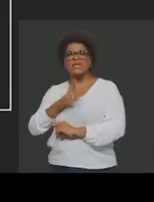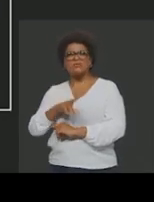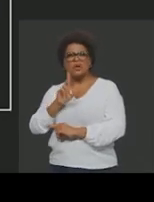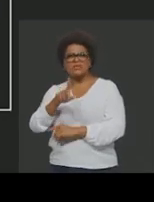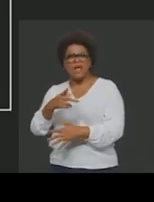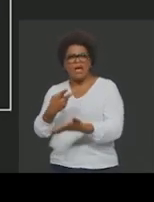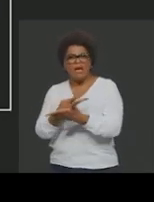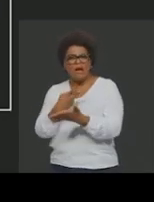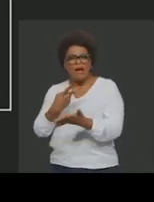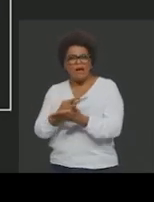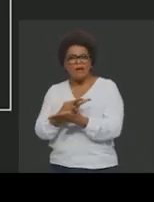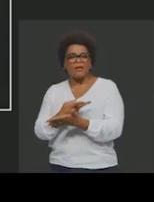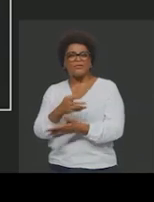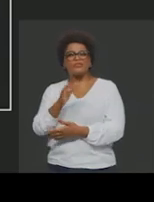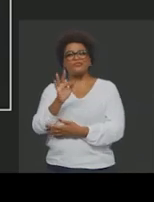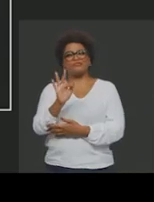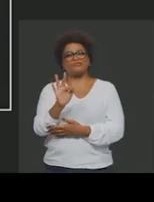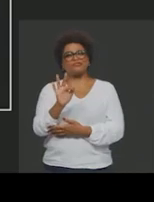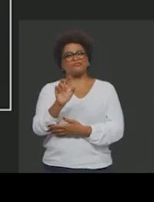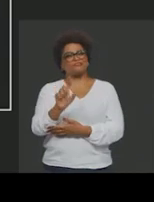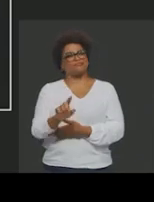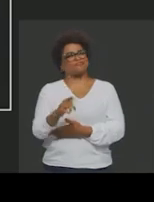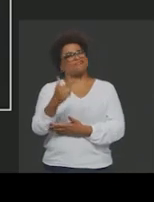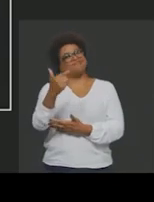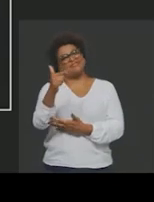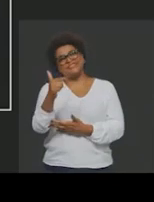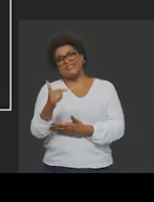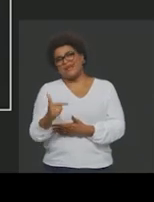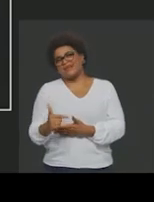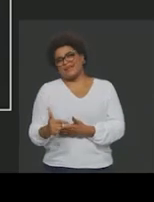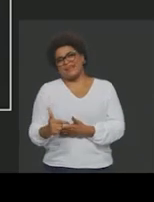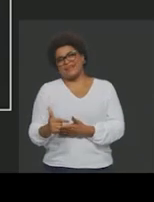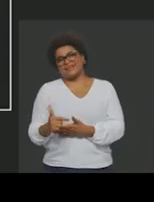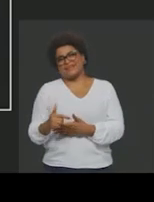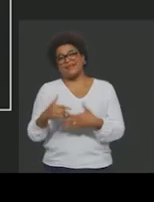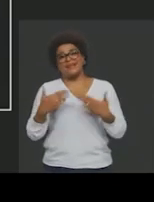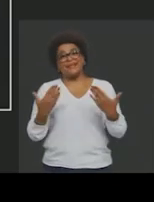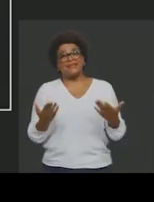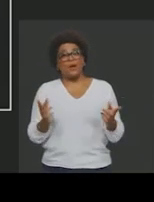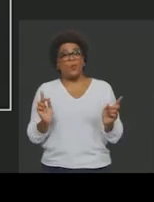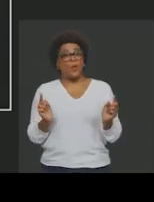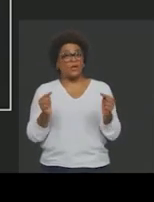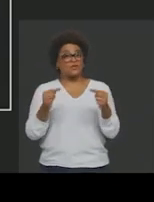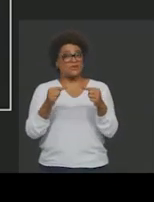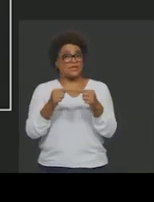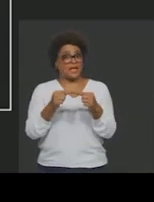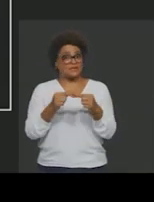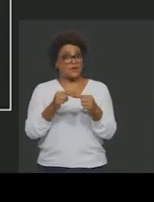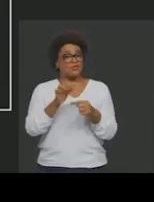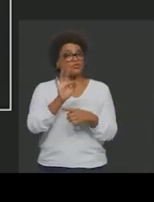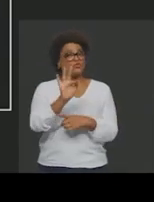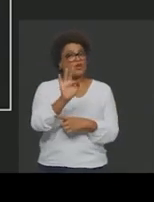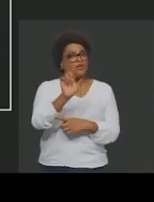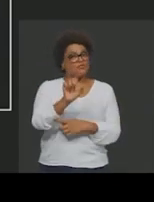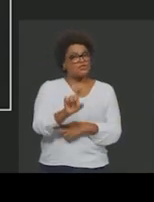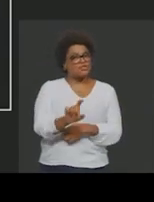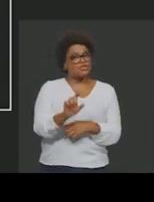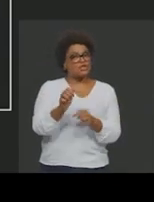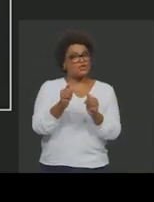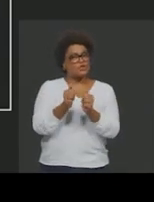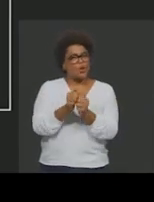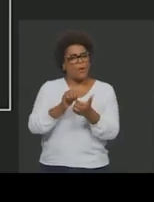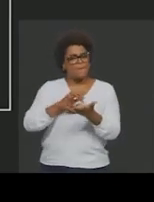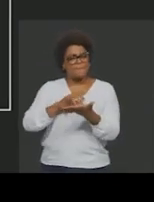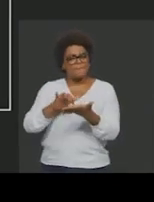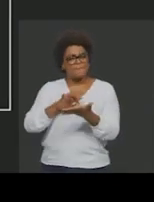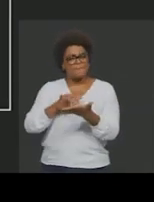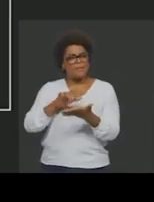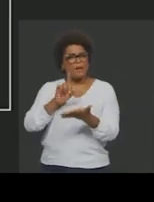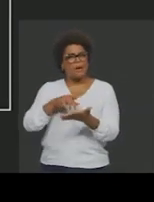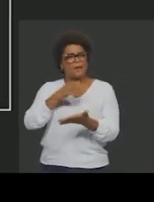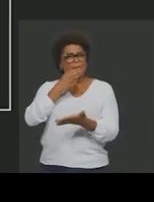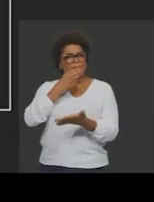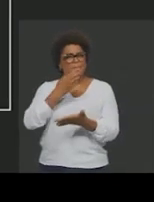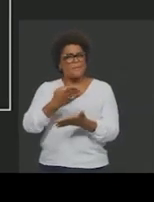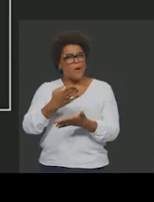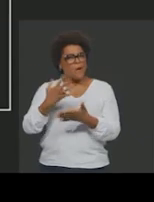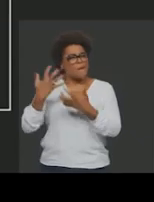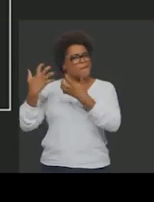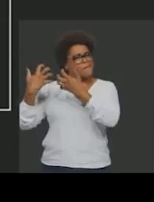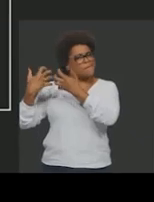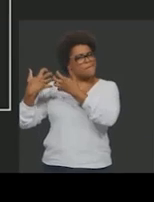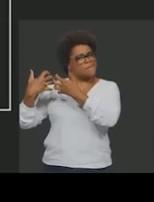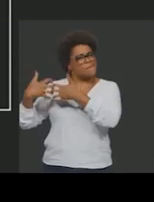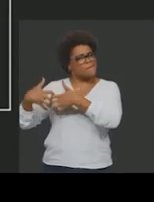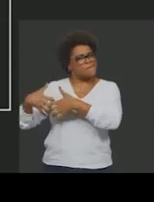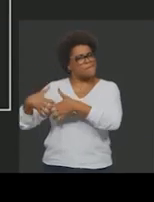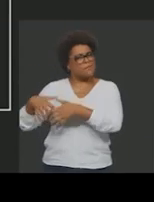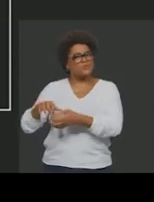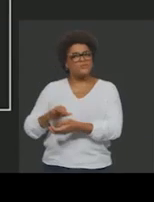função. Né? Então, a associação de função com máquina é uma coisa muito boa de você pensar. Ao contrário, se você